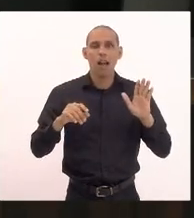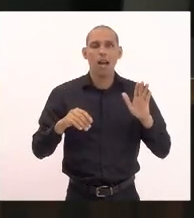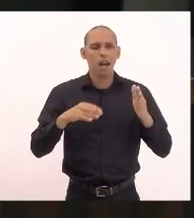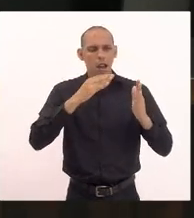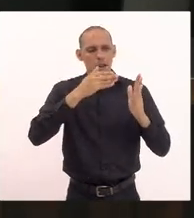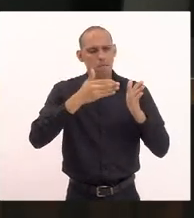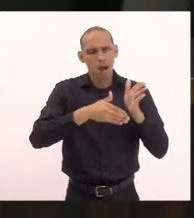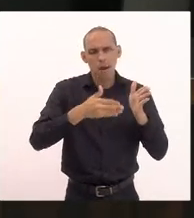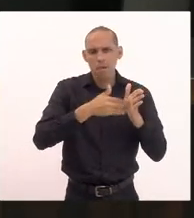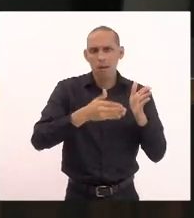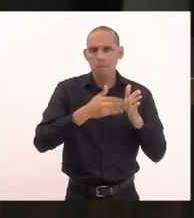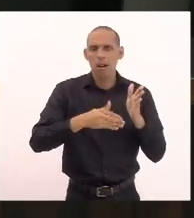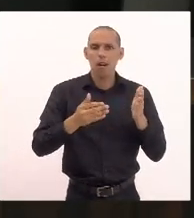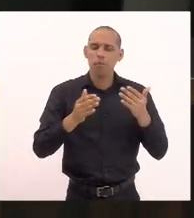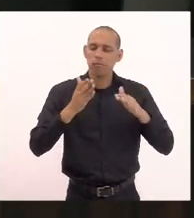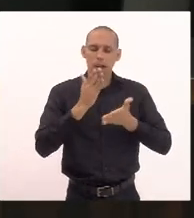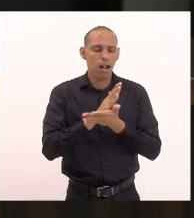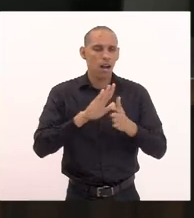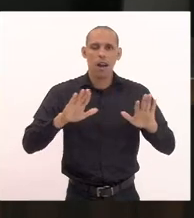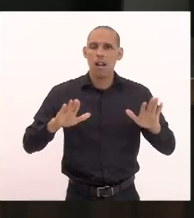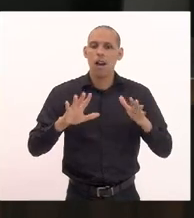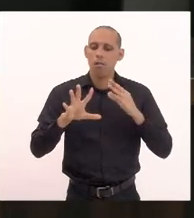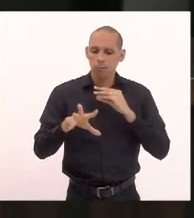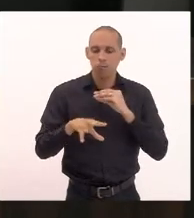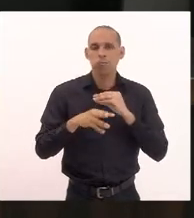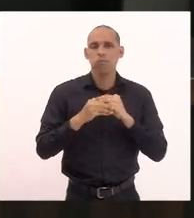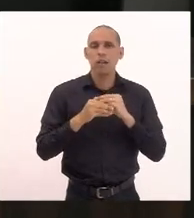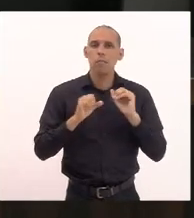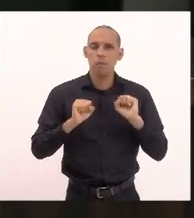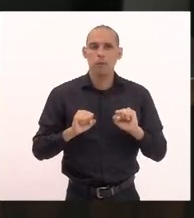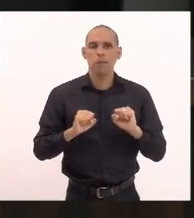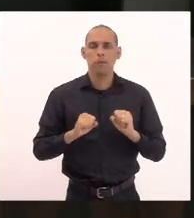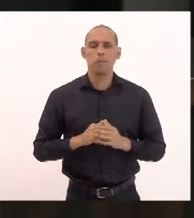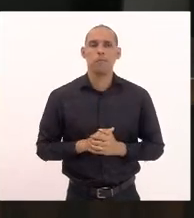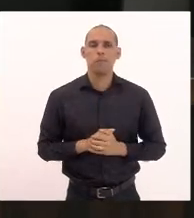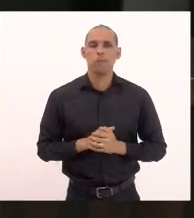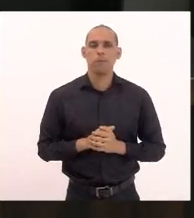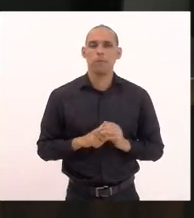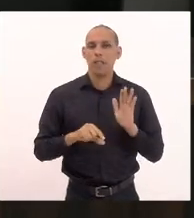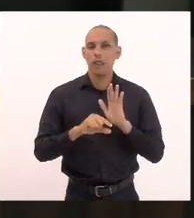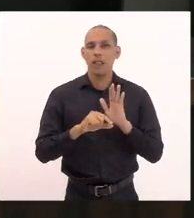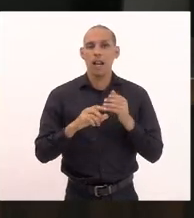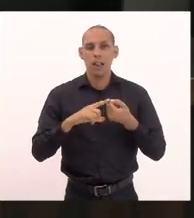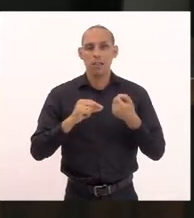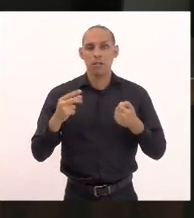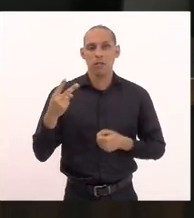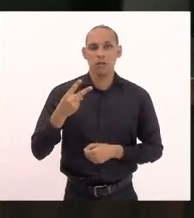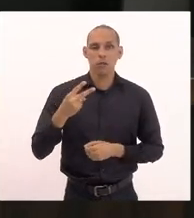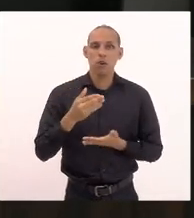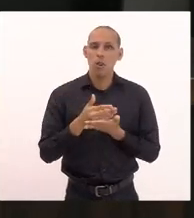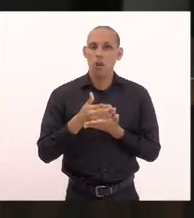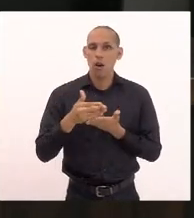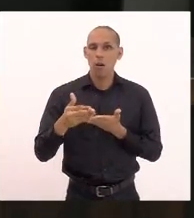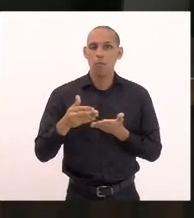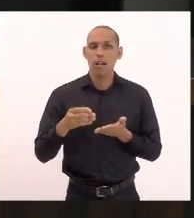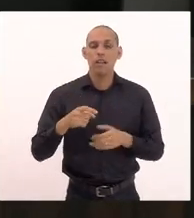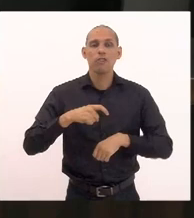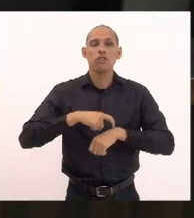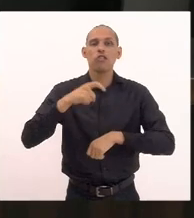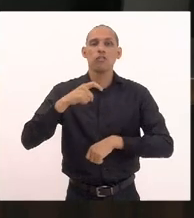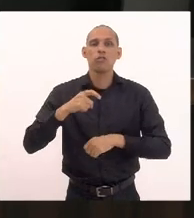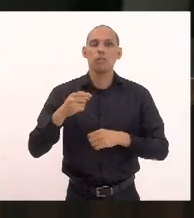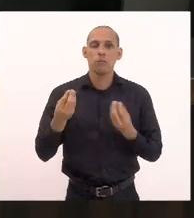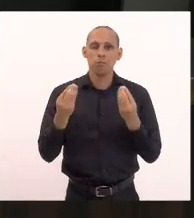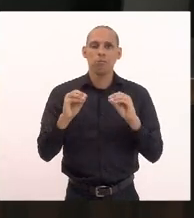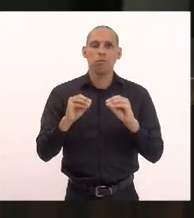dos benefícios na forma cumulativa que trata este artigo. Artigo 2º desta lei entrará em vigor na data de sua publicação.